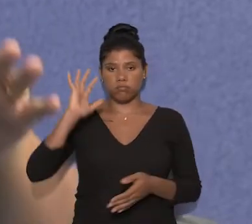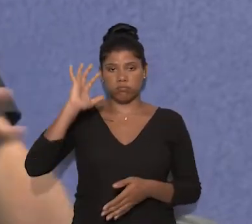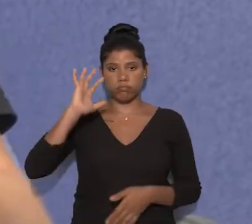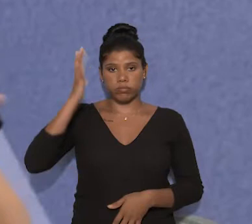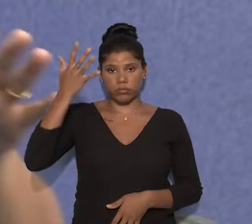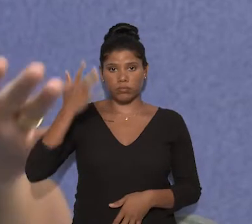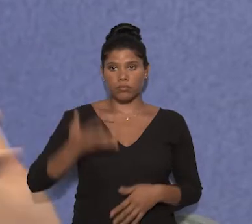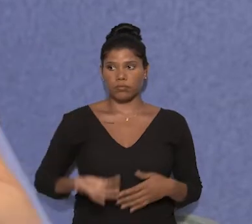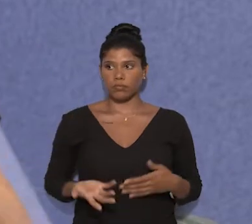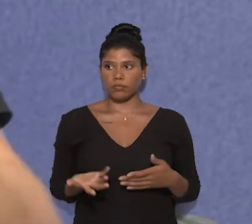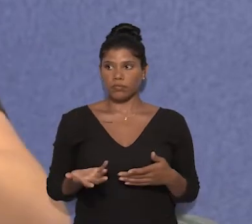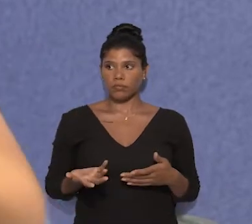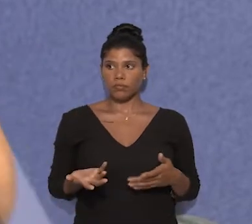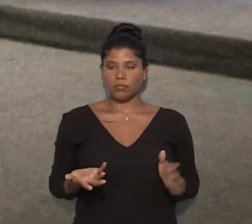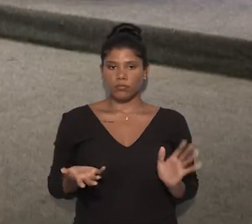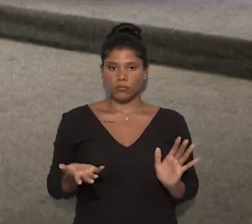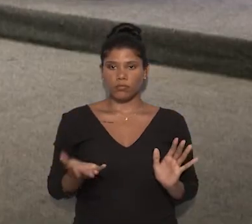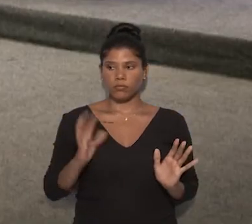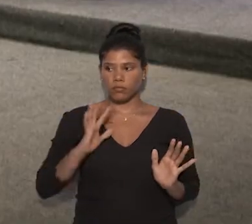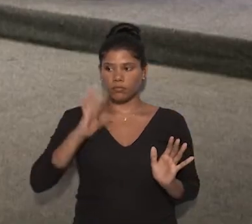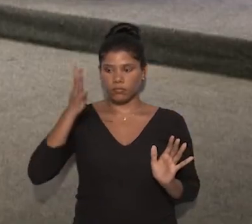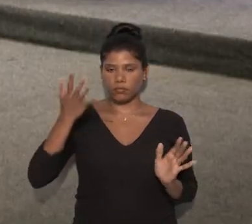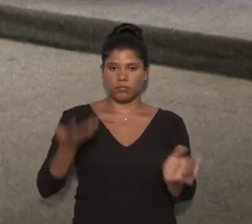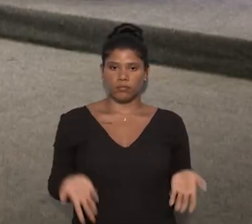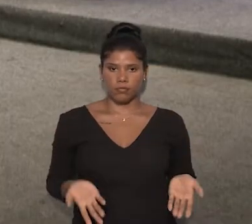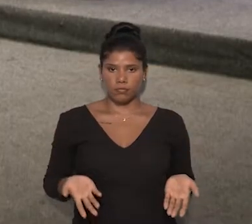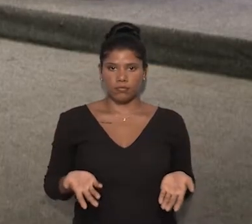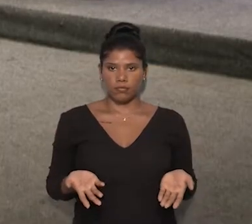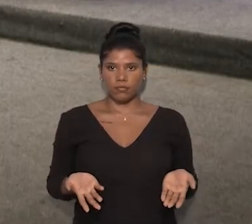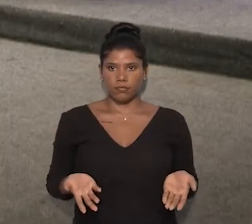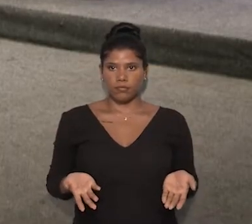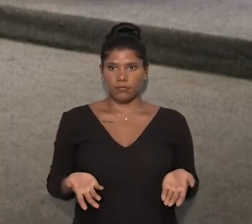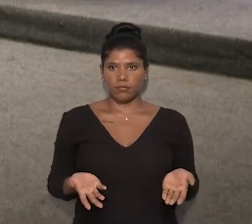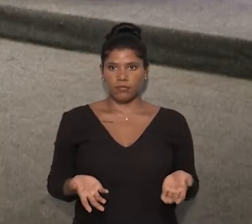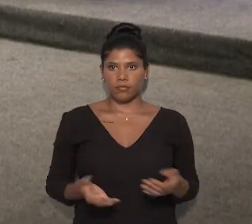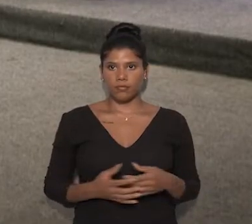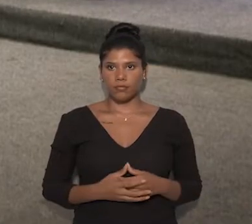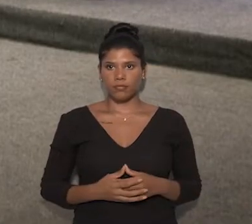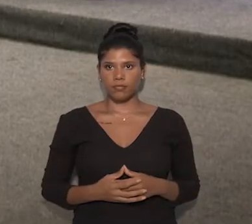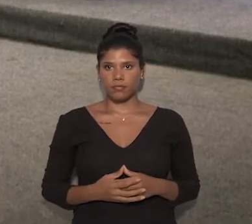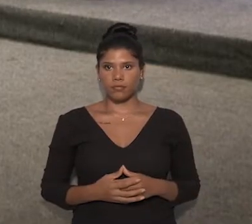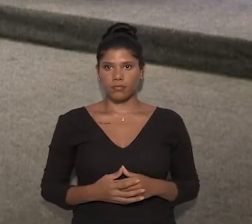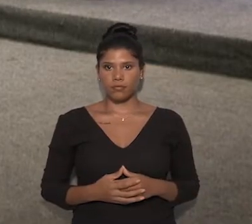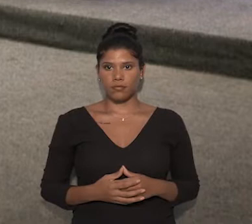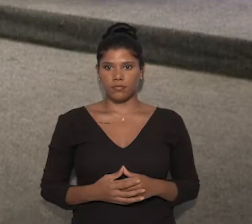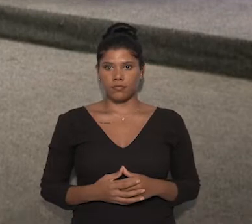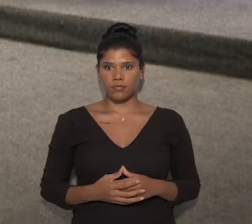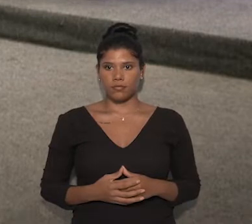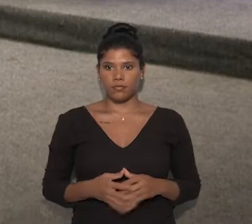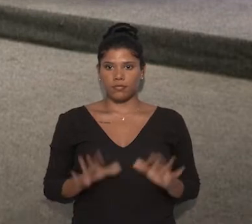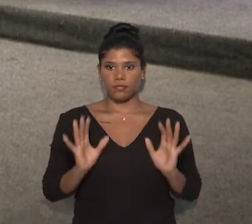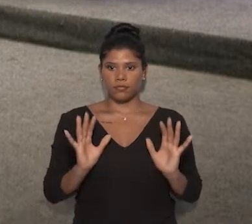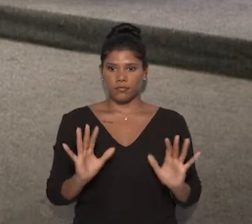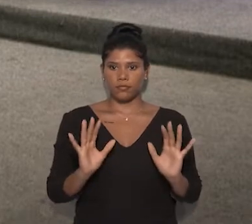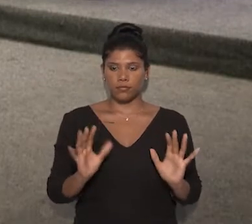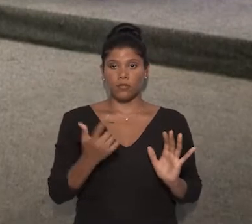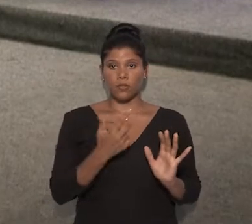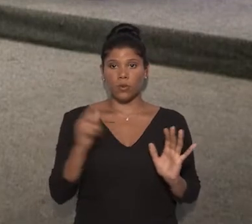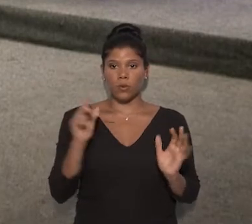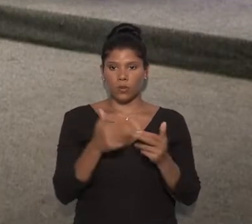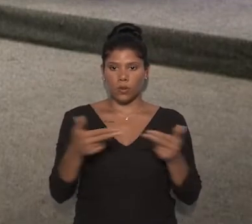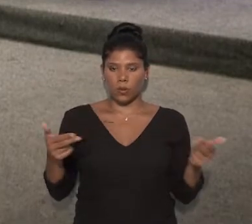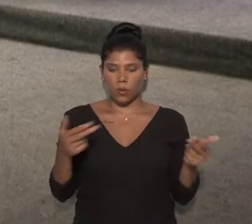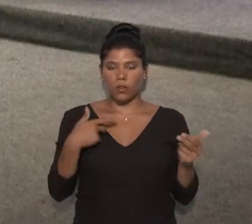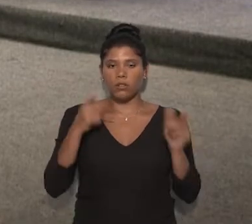goleiro, né? Eu acho já... que sim, não tem mais dúvida, não. Até a primeira falha vai ser assim. Agora, e outro detalhe que me